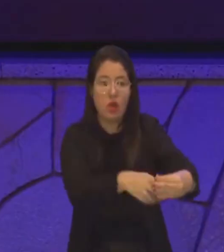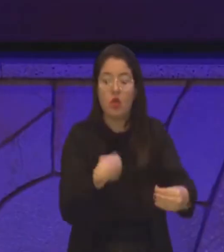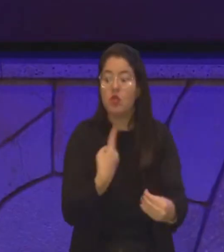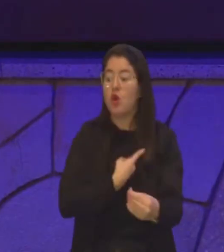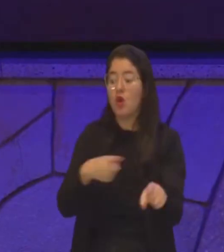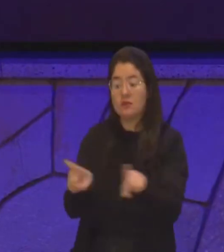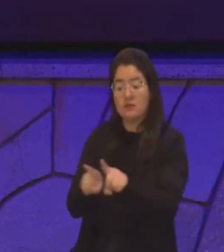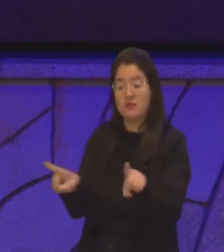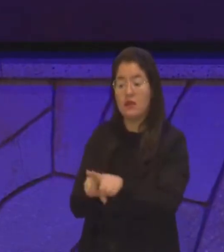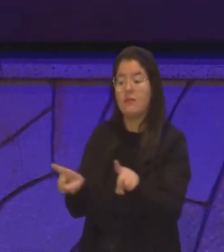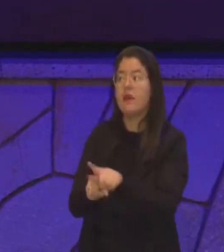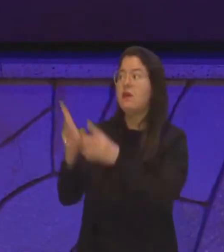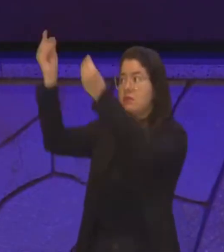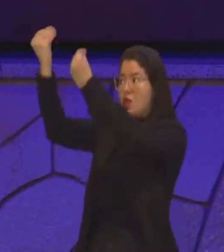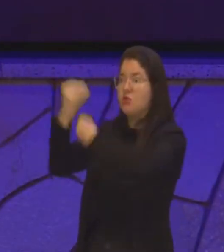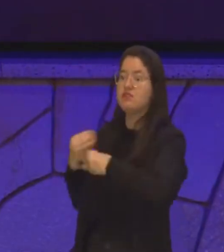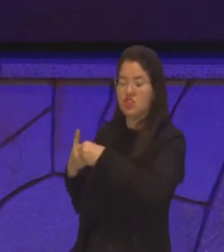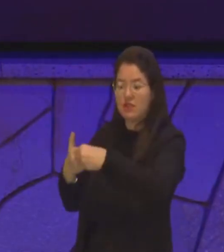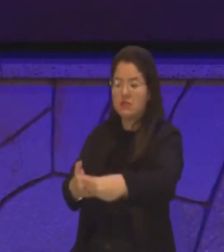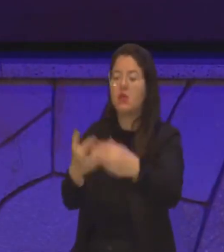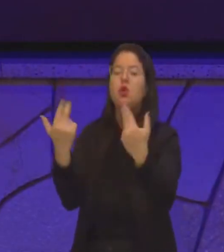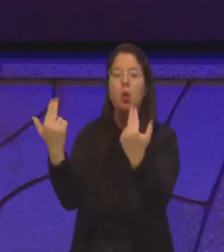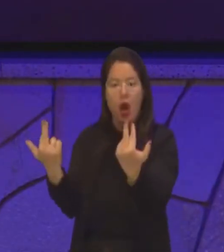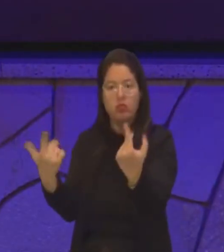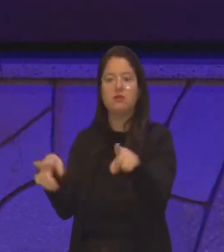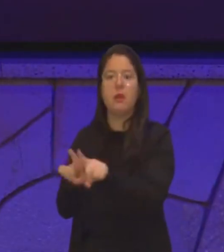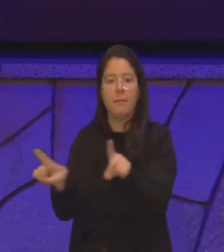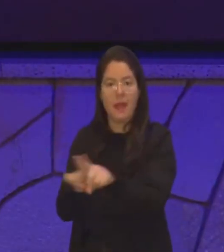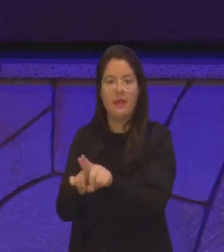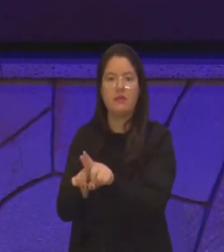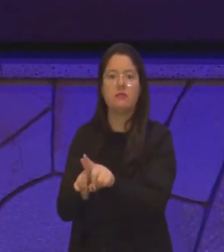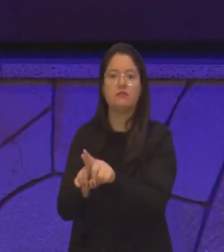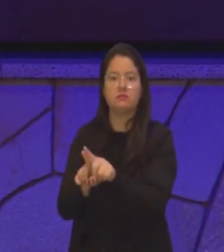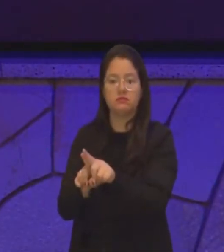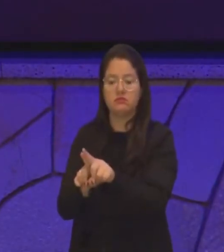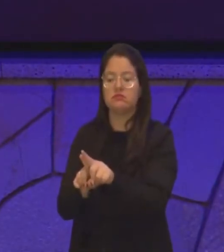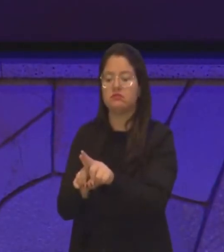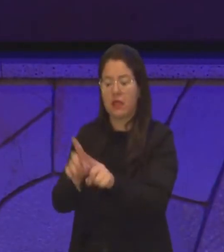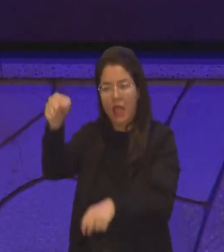recebemos direção de Deus através deste púlpito,